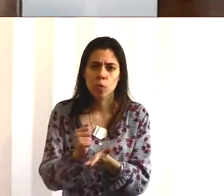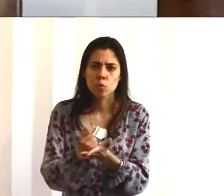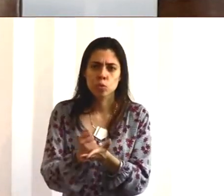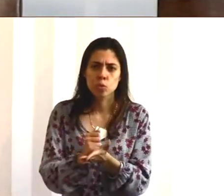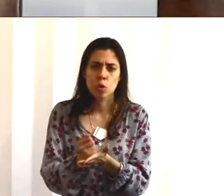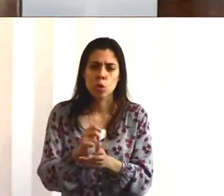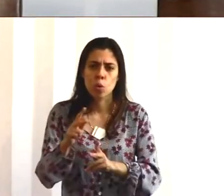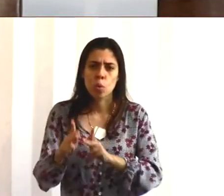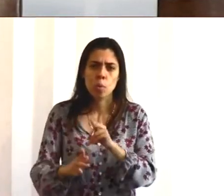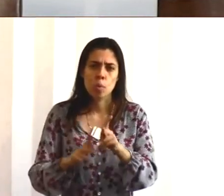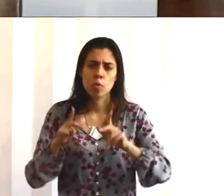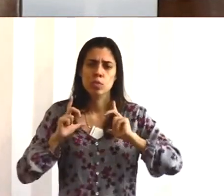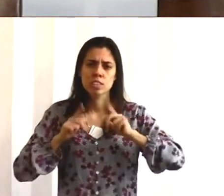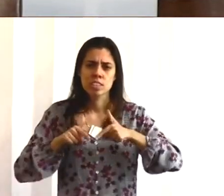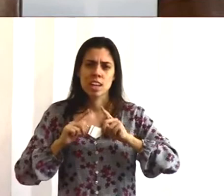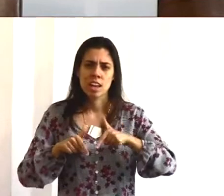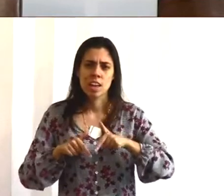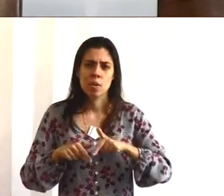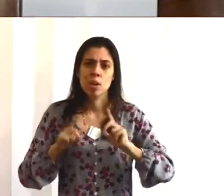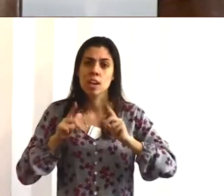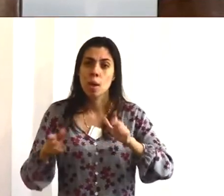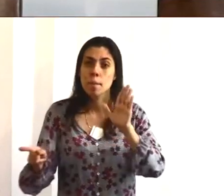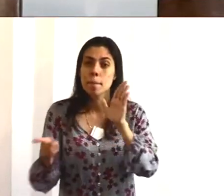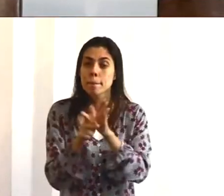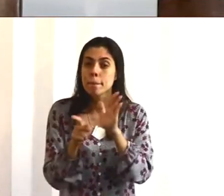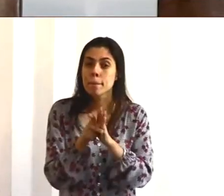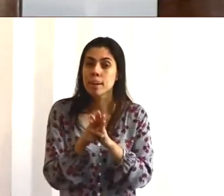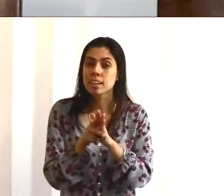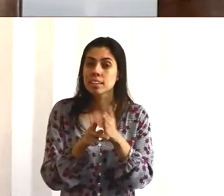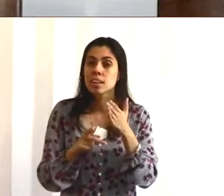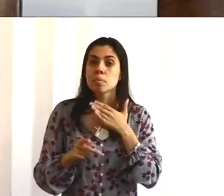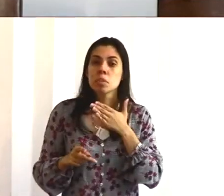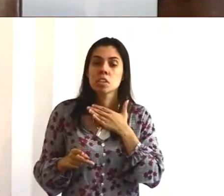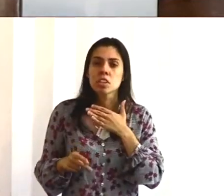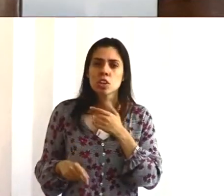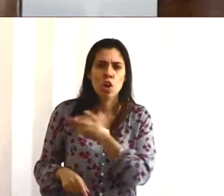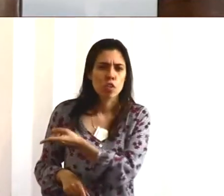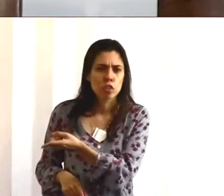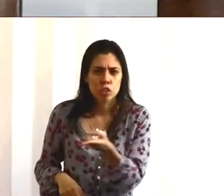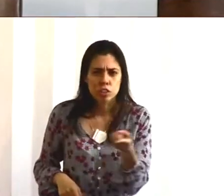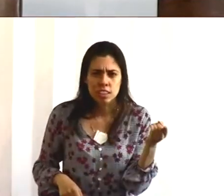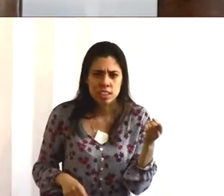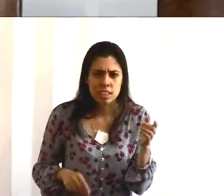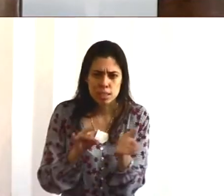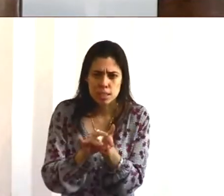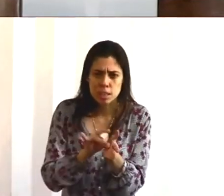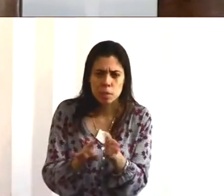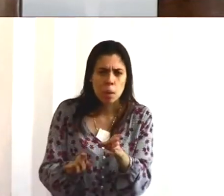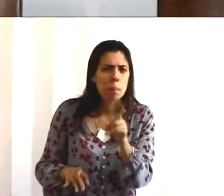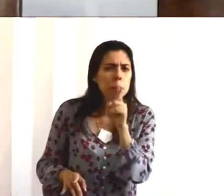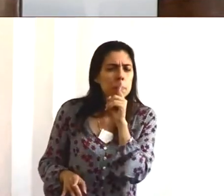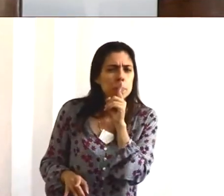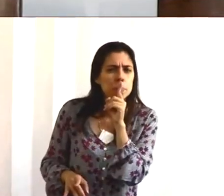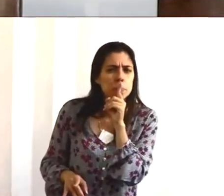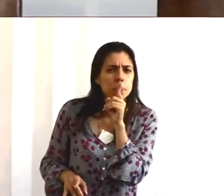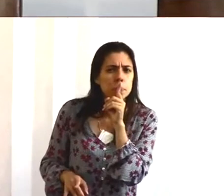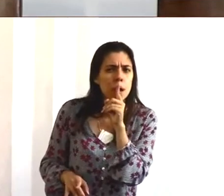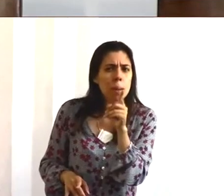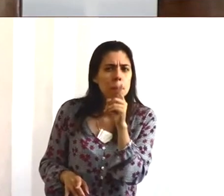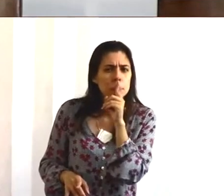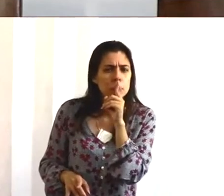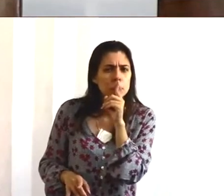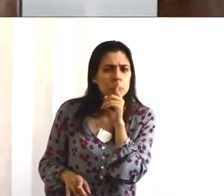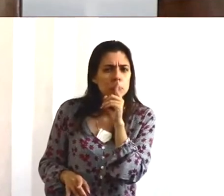E ele diz para aquelas nações inimigas: aquietai-vos, fiquem quietos, calem-se diante